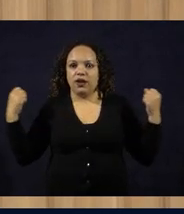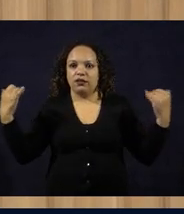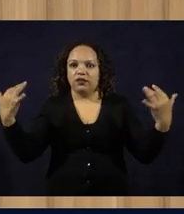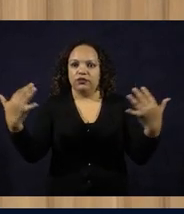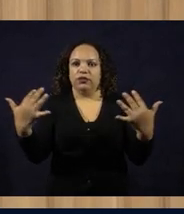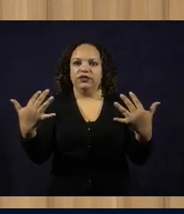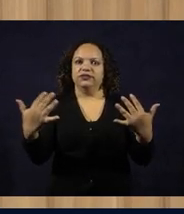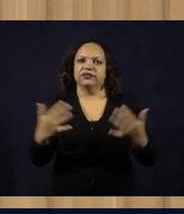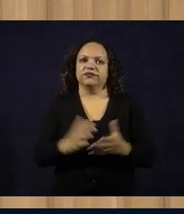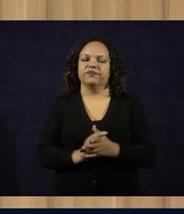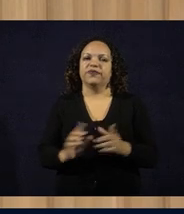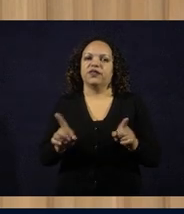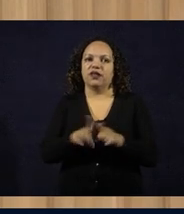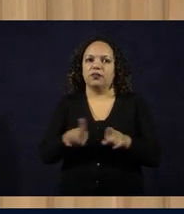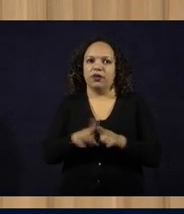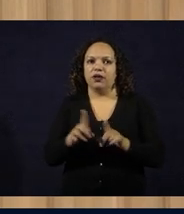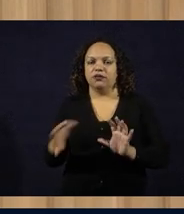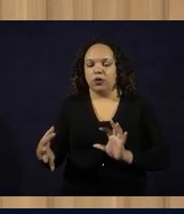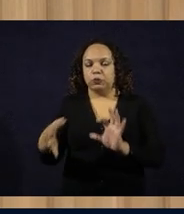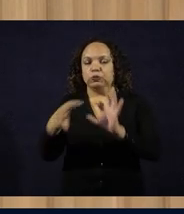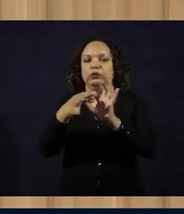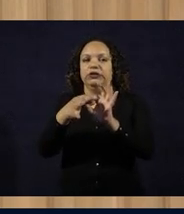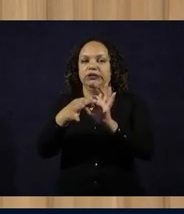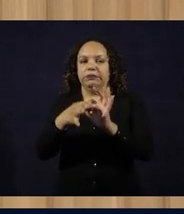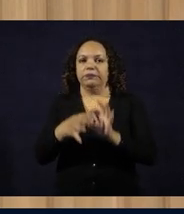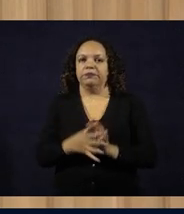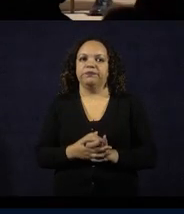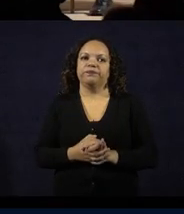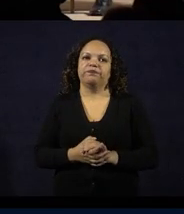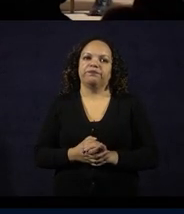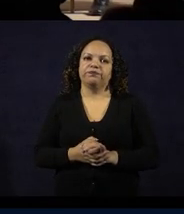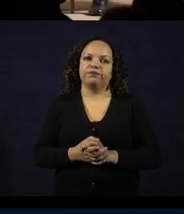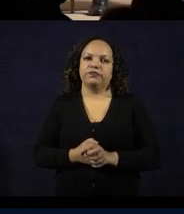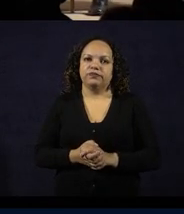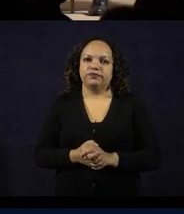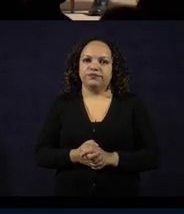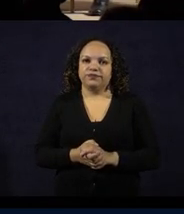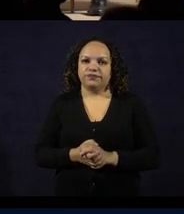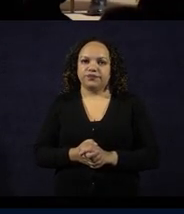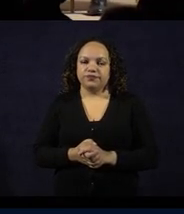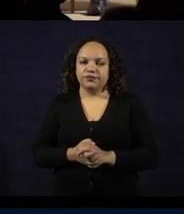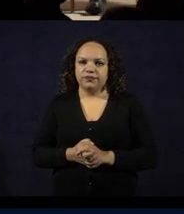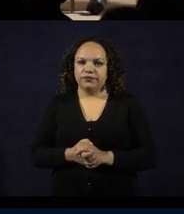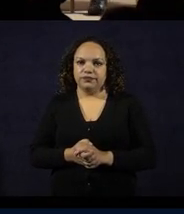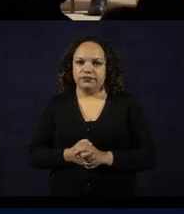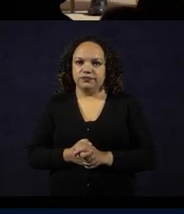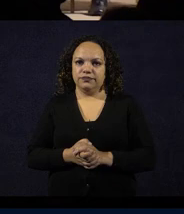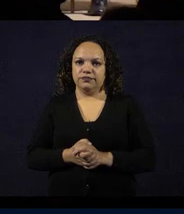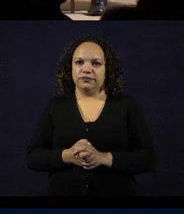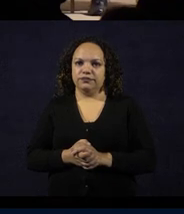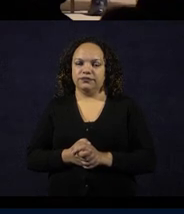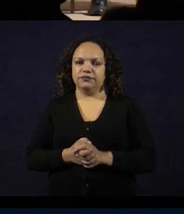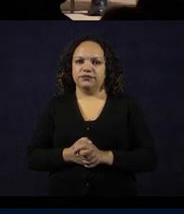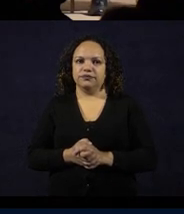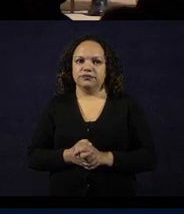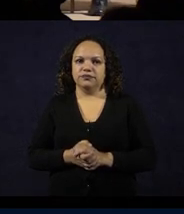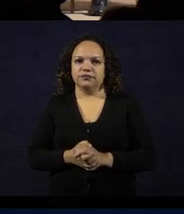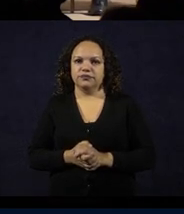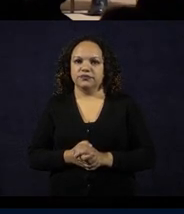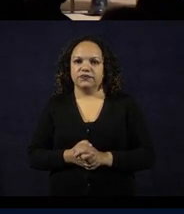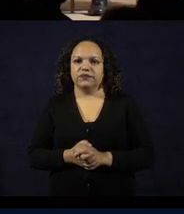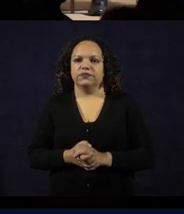completamente conectado engajada nesse desafio Bom vamos lá eu acho